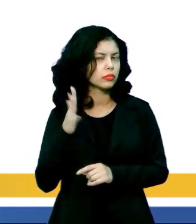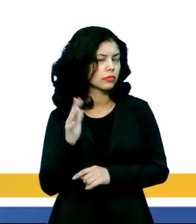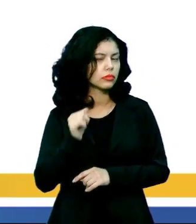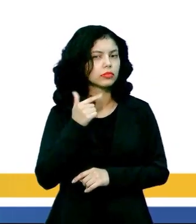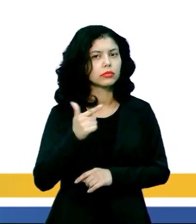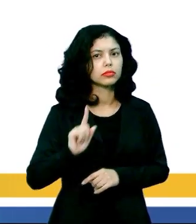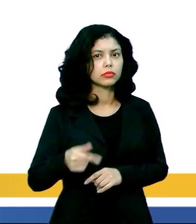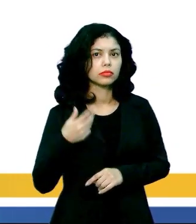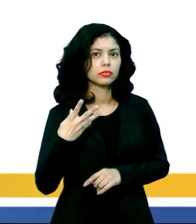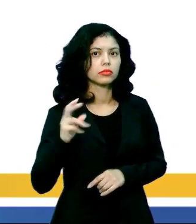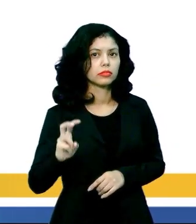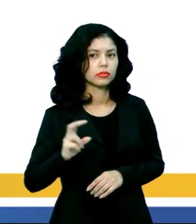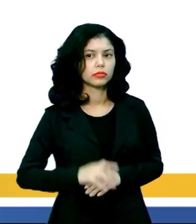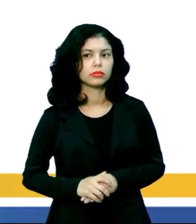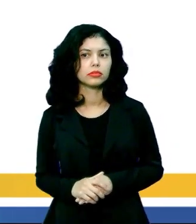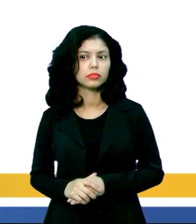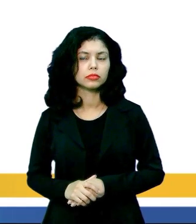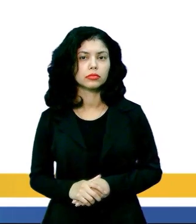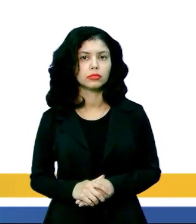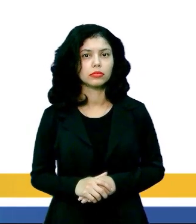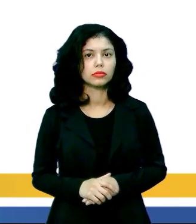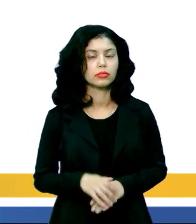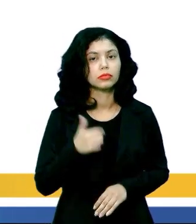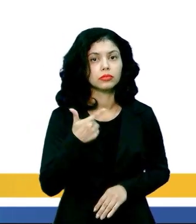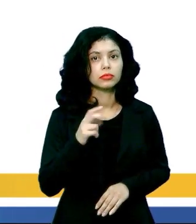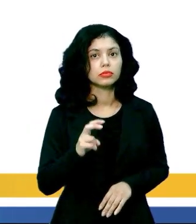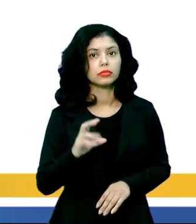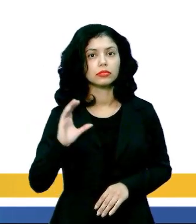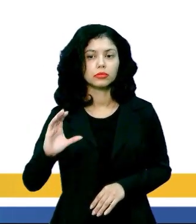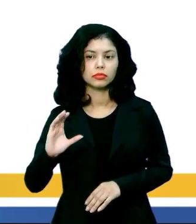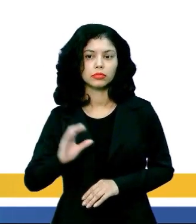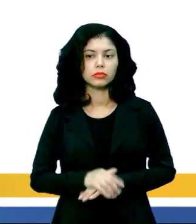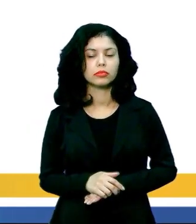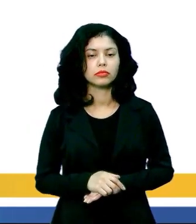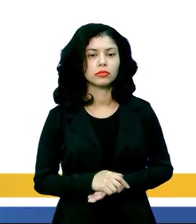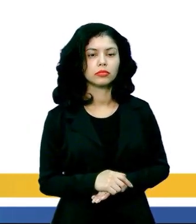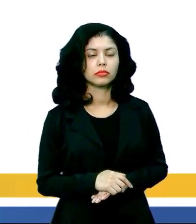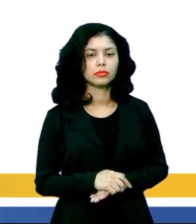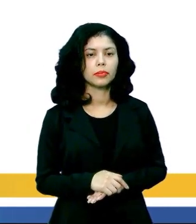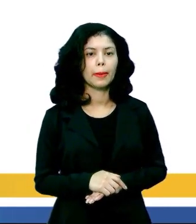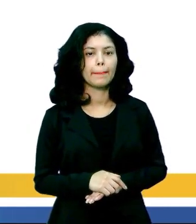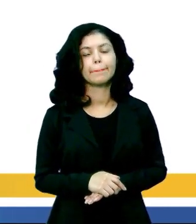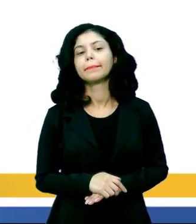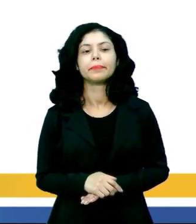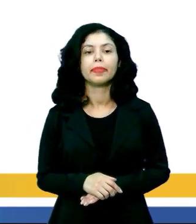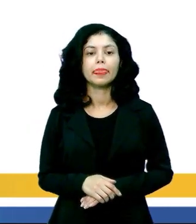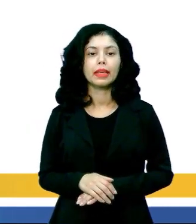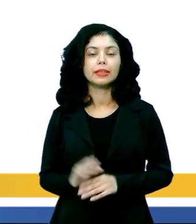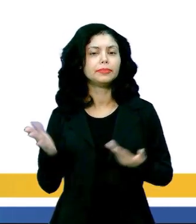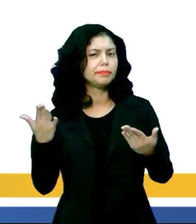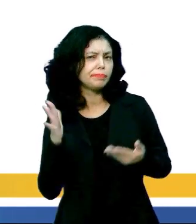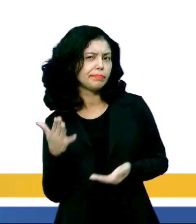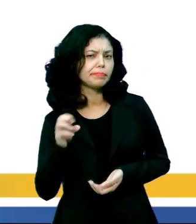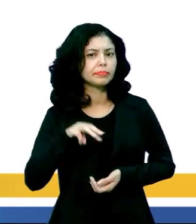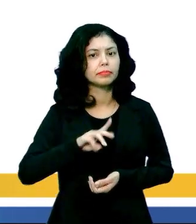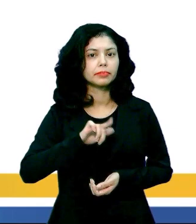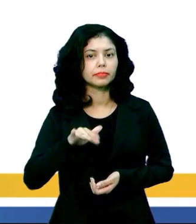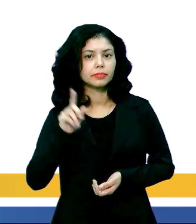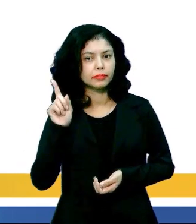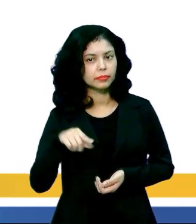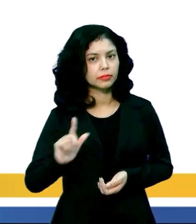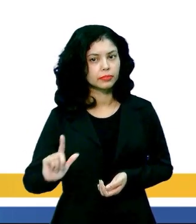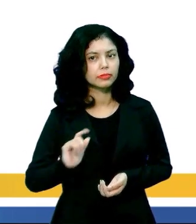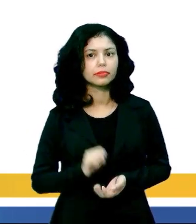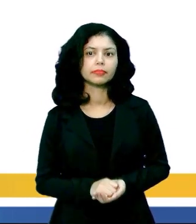solubilidade aproximadamente 2,45 mg por litro a 25 graus. A concentração aproximada